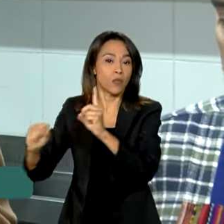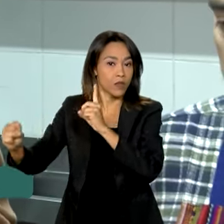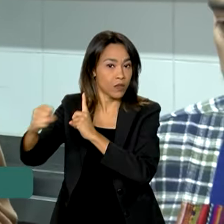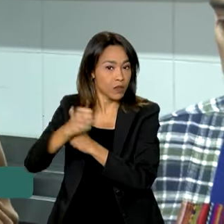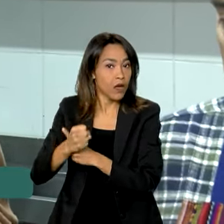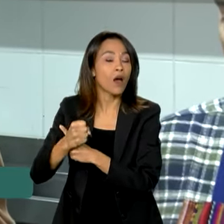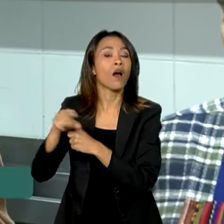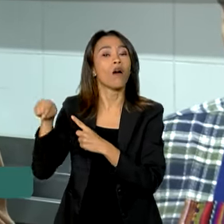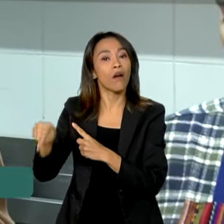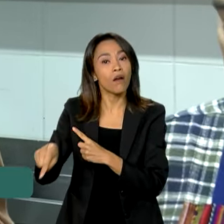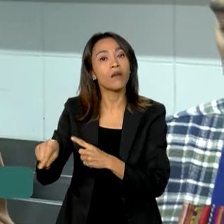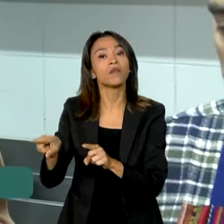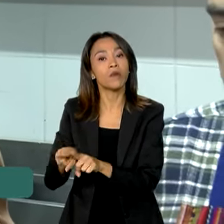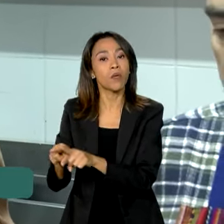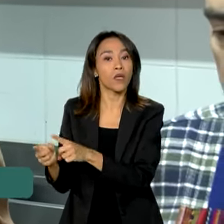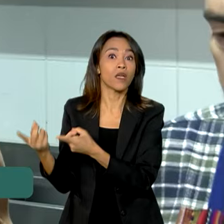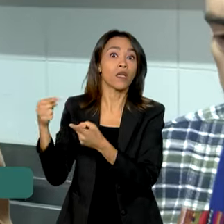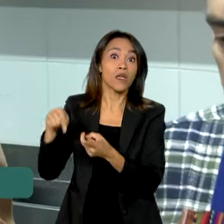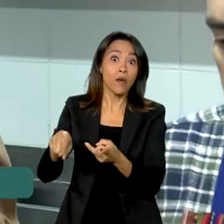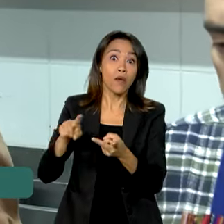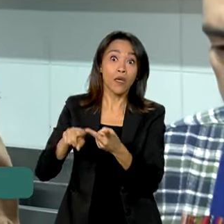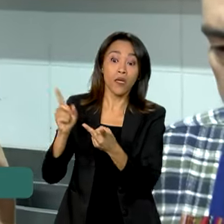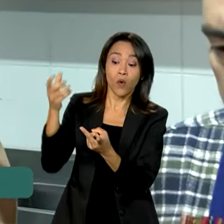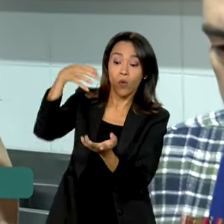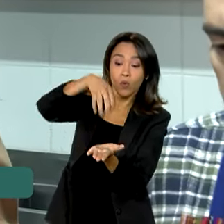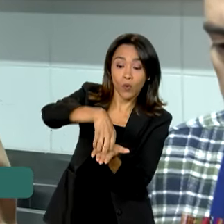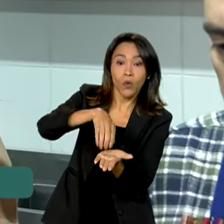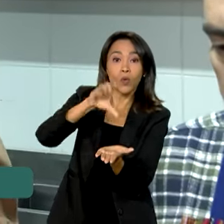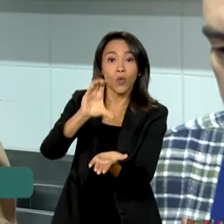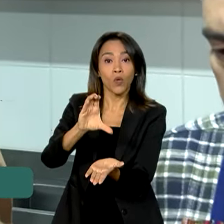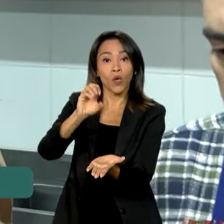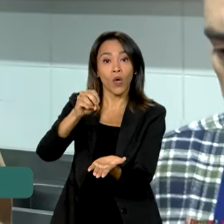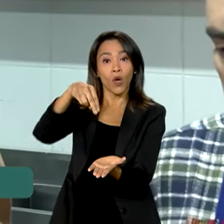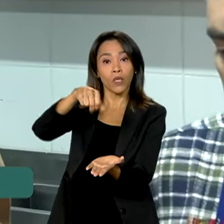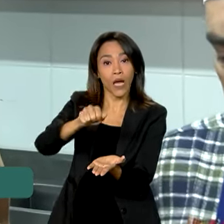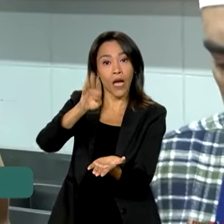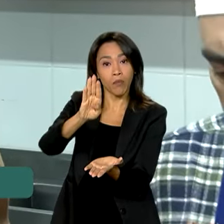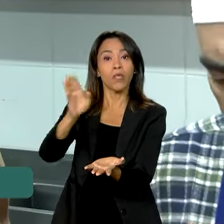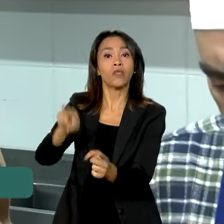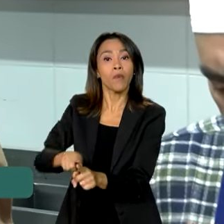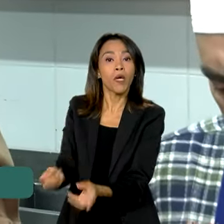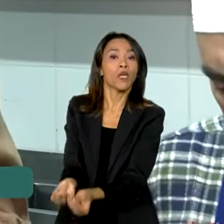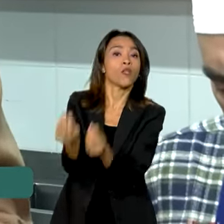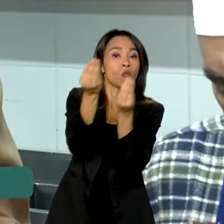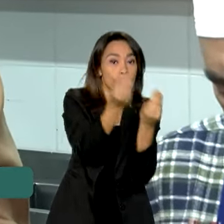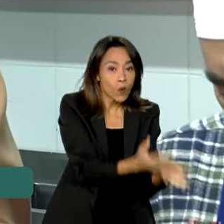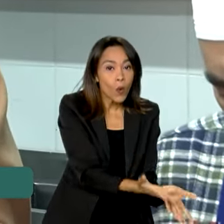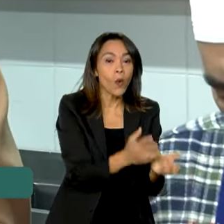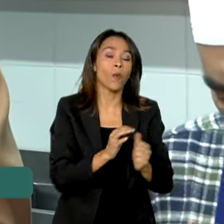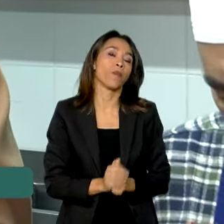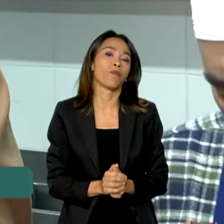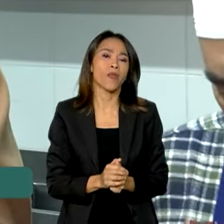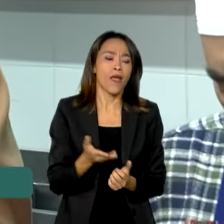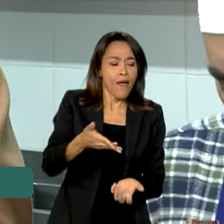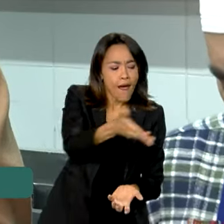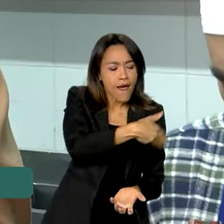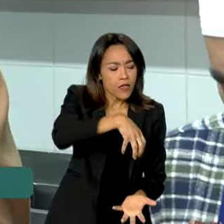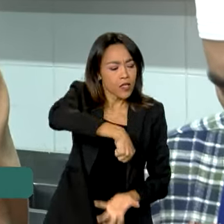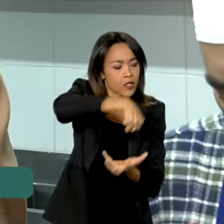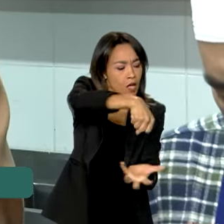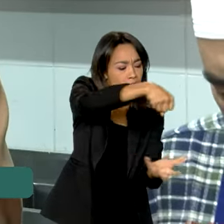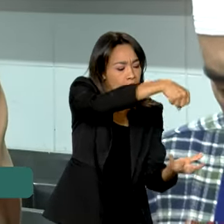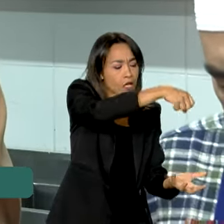e Combate à Fome, também pela Conab, a população afetada pelas enchentes no estado. Parte dessas cestas